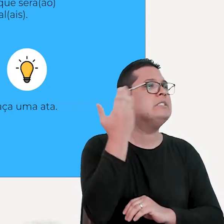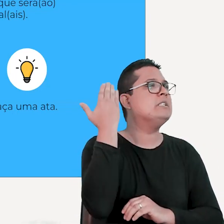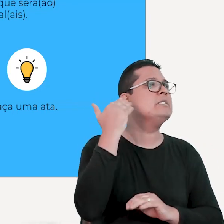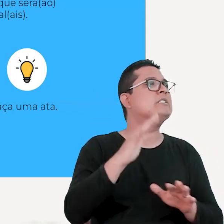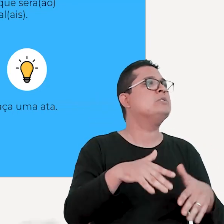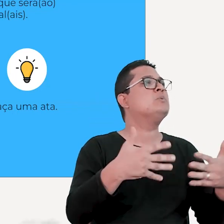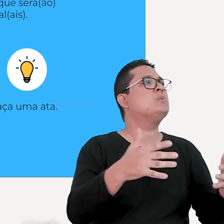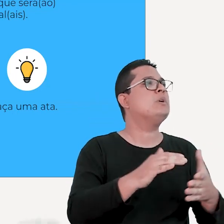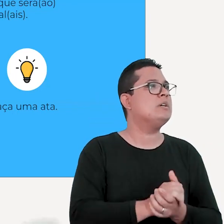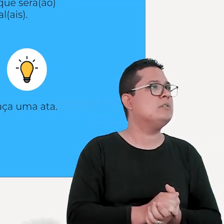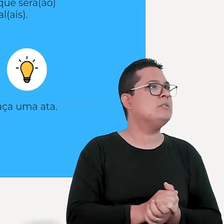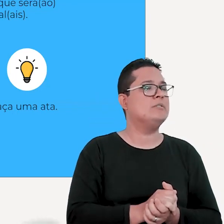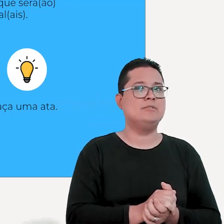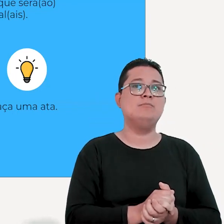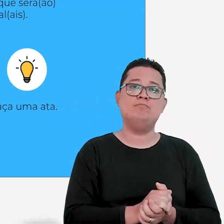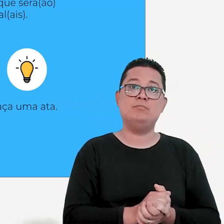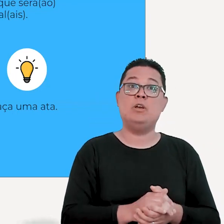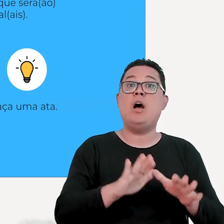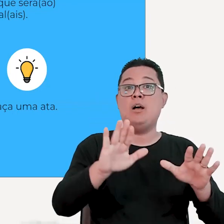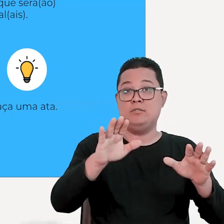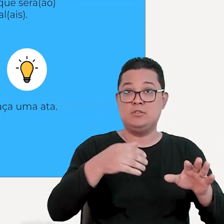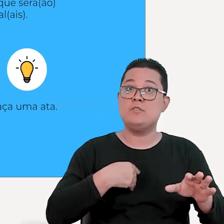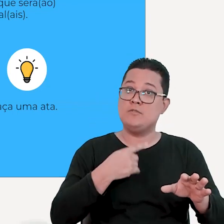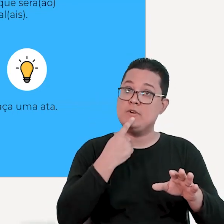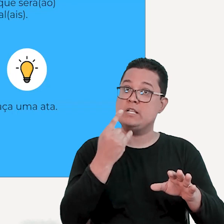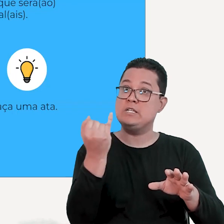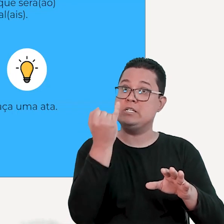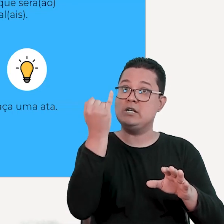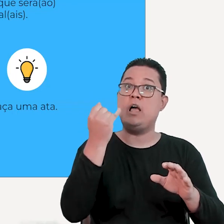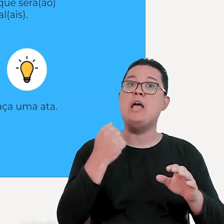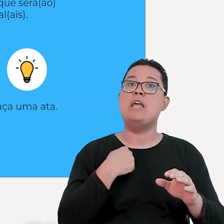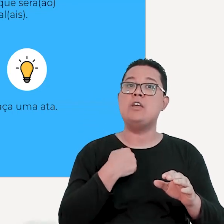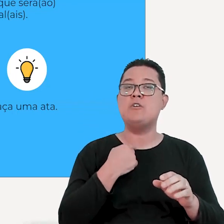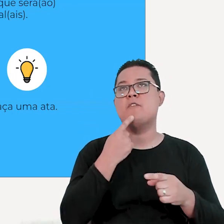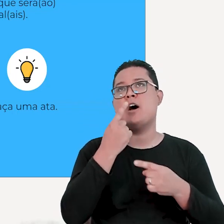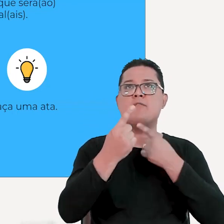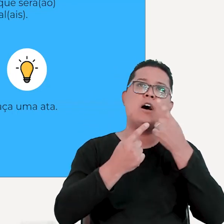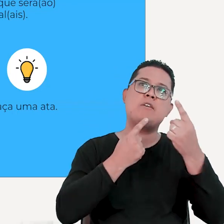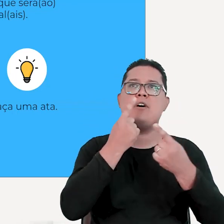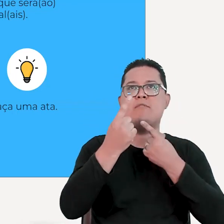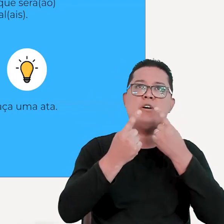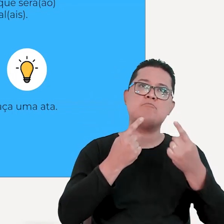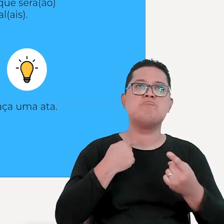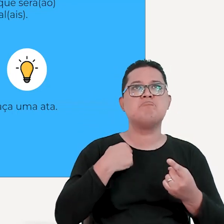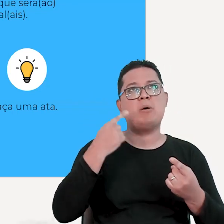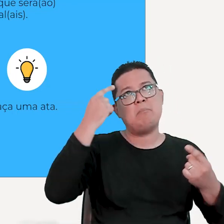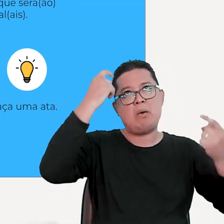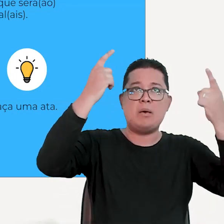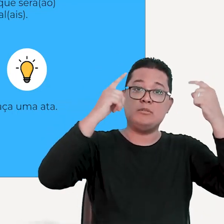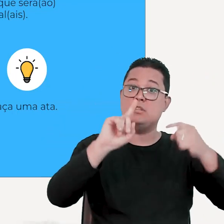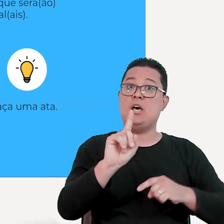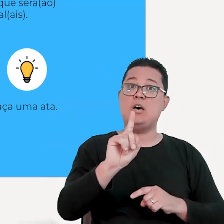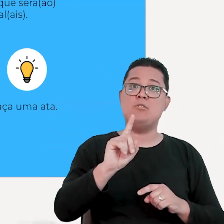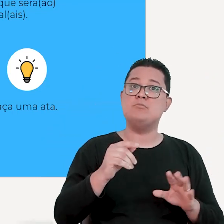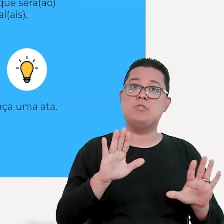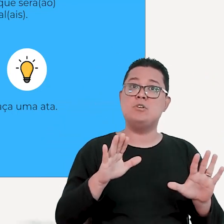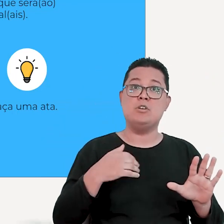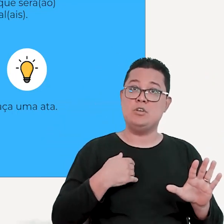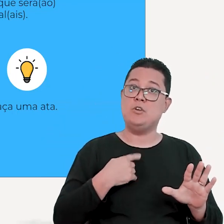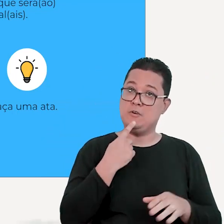da boca para fora, são dicas que eu coloco em prática mesmo no meu dia a dia e fazem muita diferença no meu trabalho.